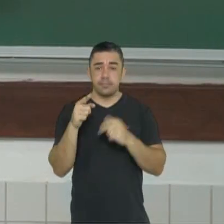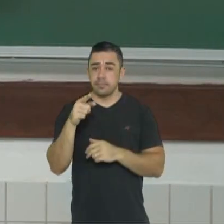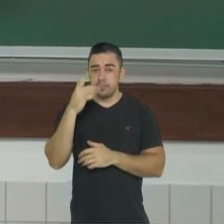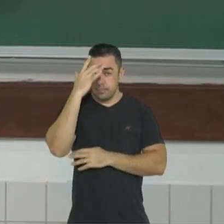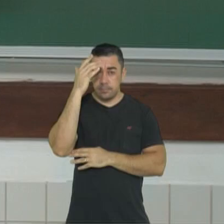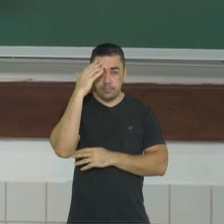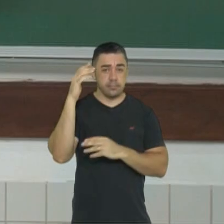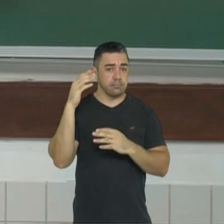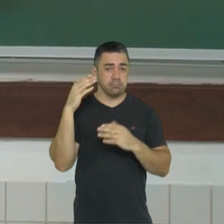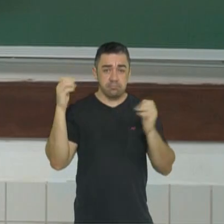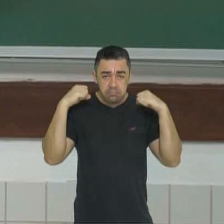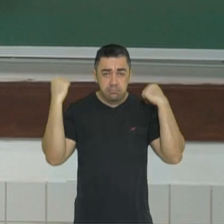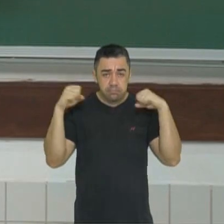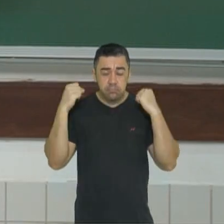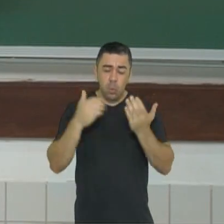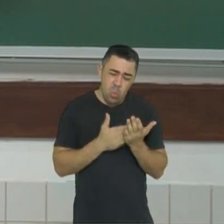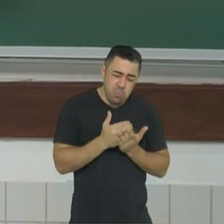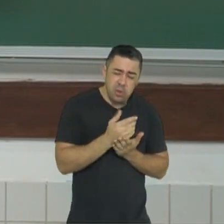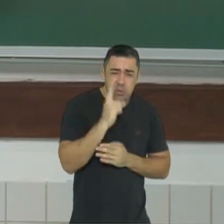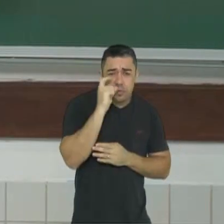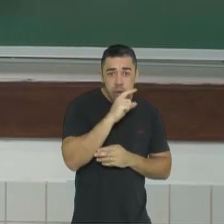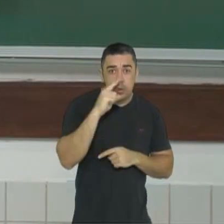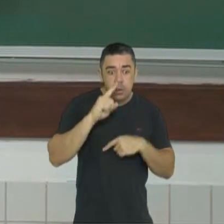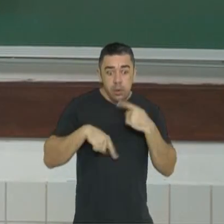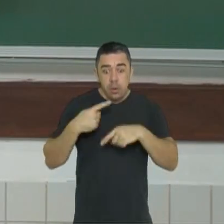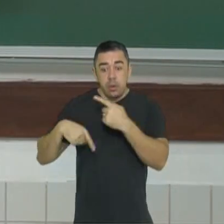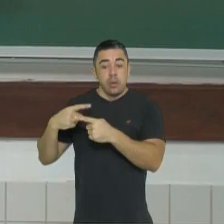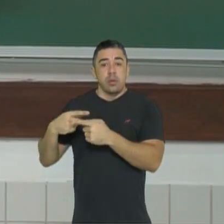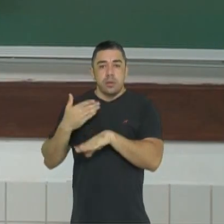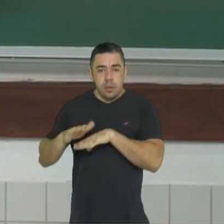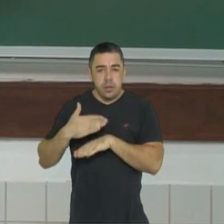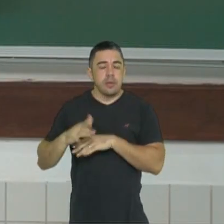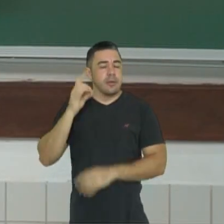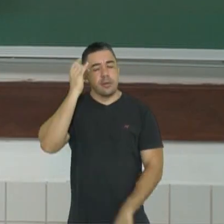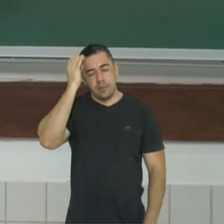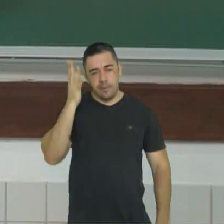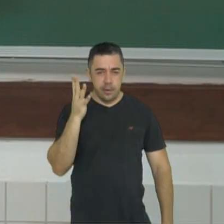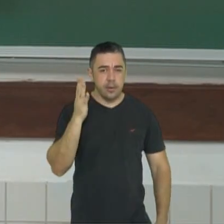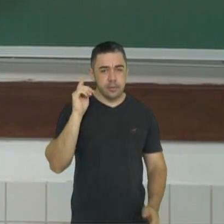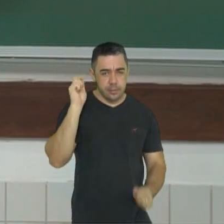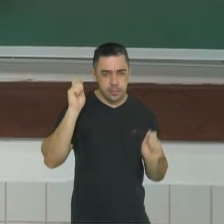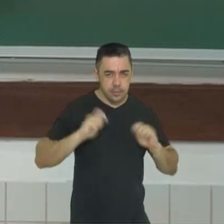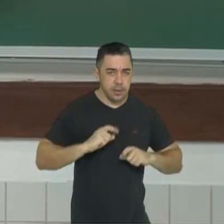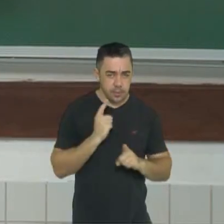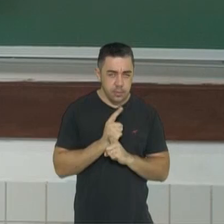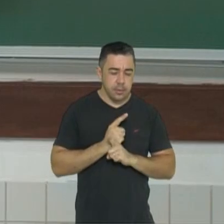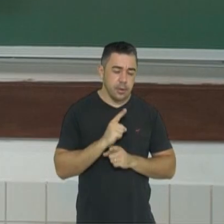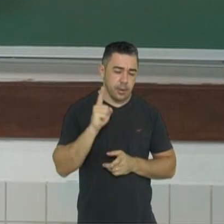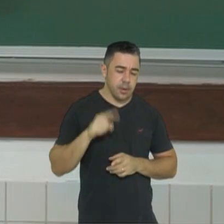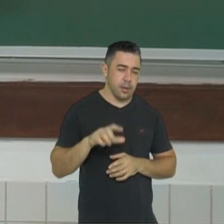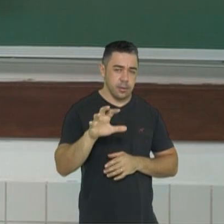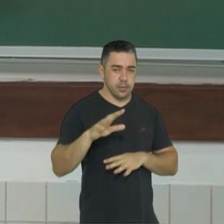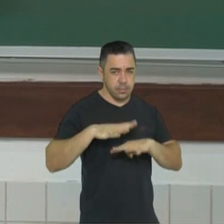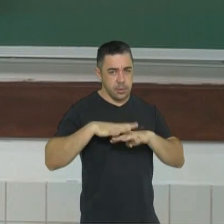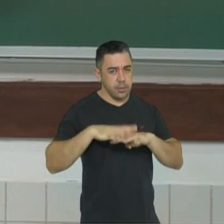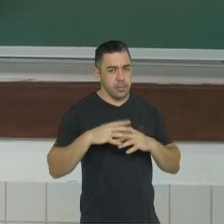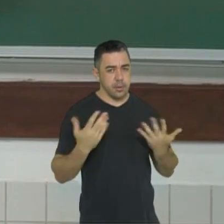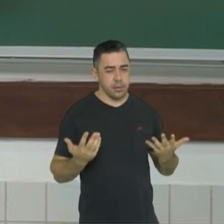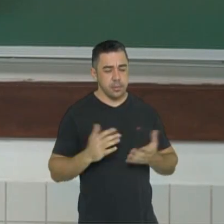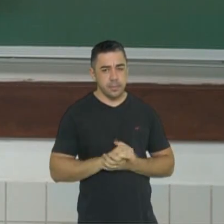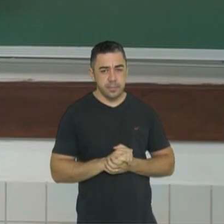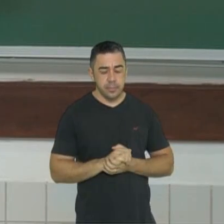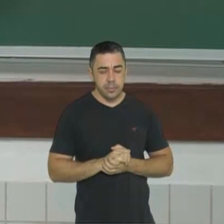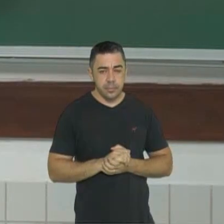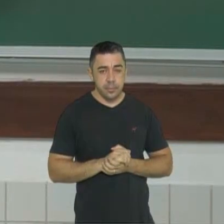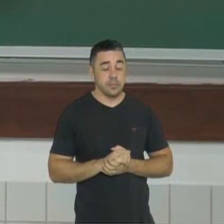pessoal que treina no início tudo é mais difícil depois de tanto treinamento você fica melhor não é assim que acontece a matemática é mesma coisa